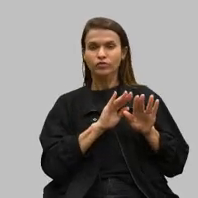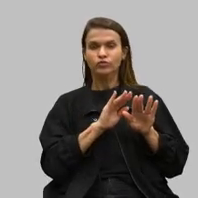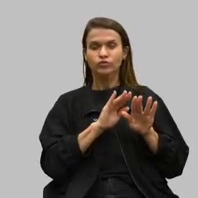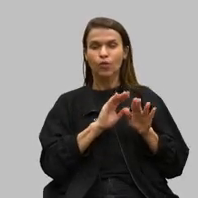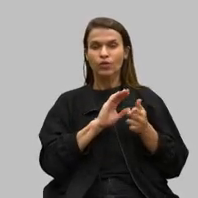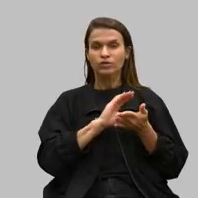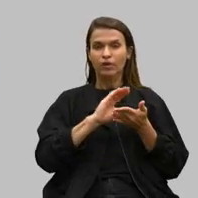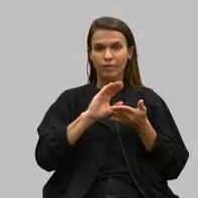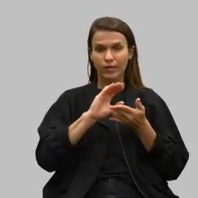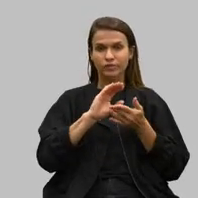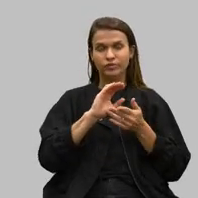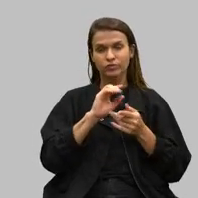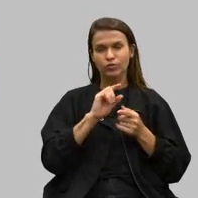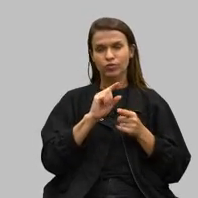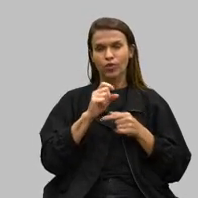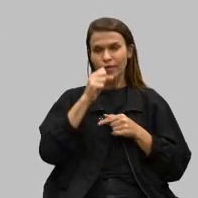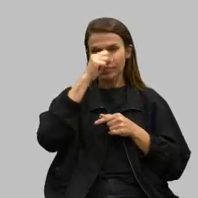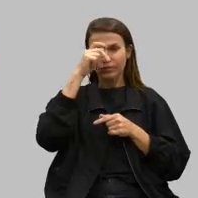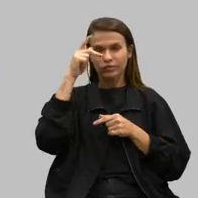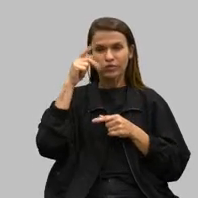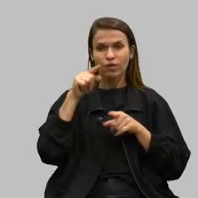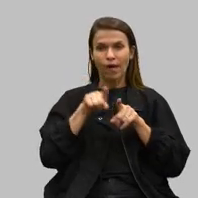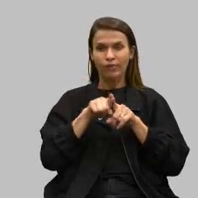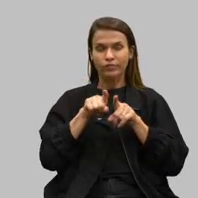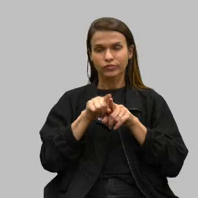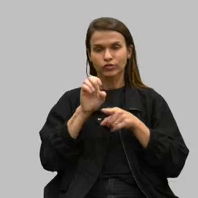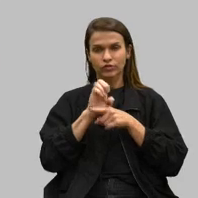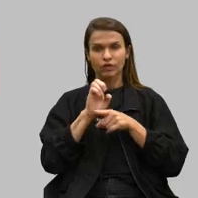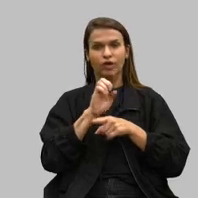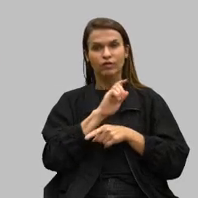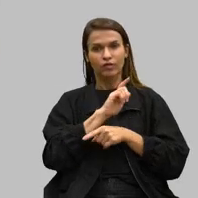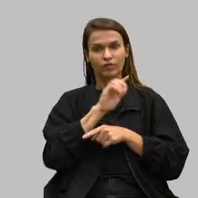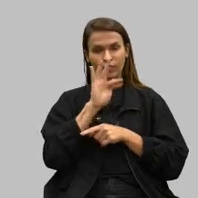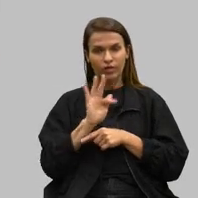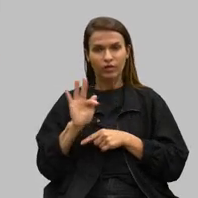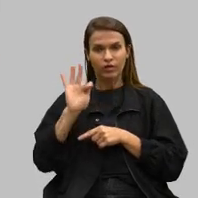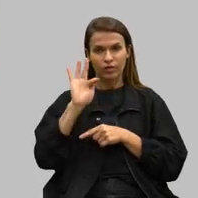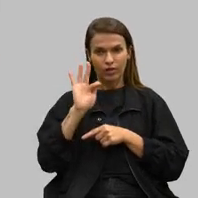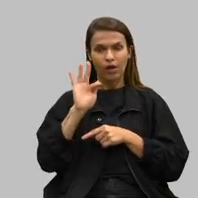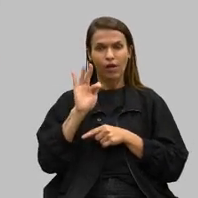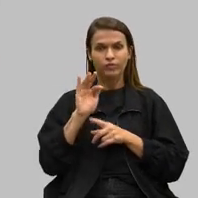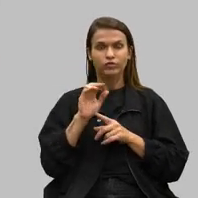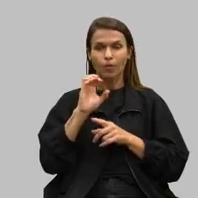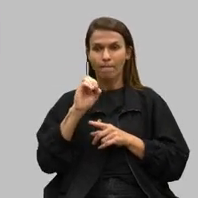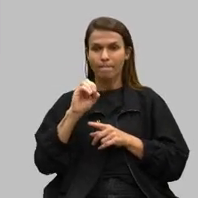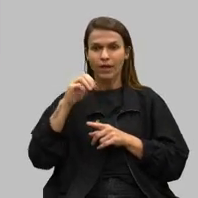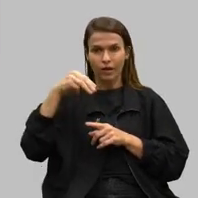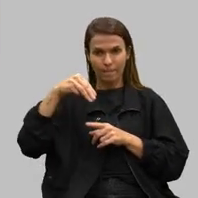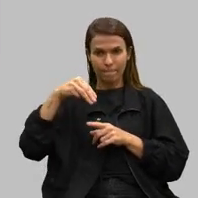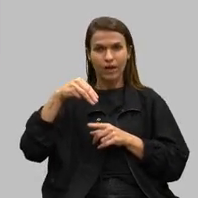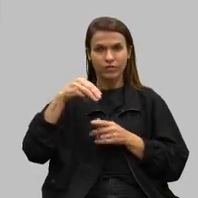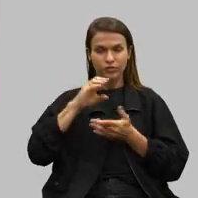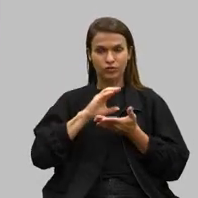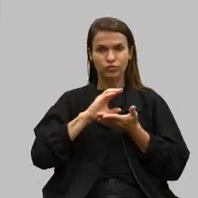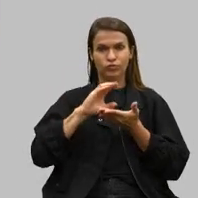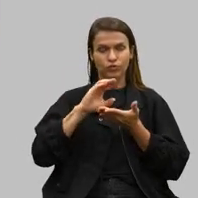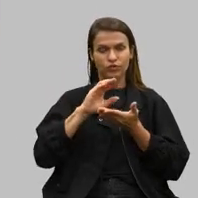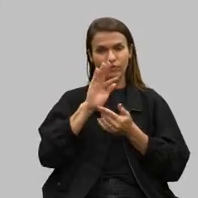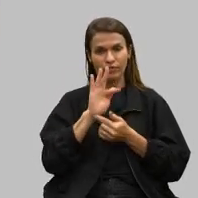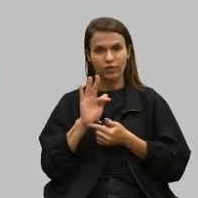o financiamento do Estado e do governo federal, pensando em recurso federal, ou o próprio Opera Mais, ele recurso municipal e federal, ponto,